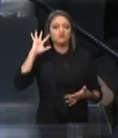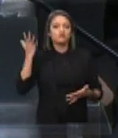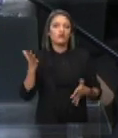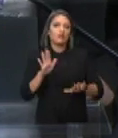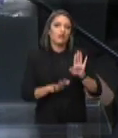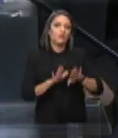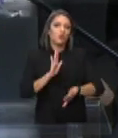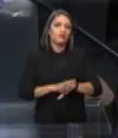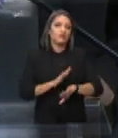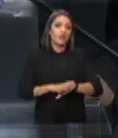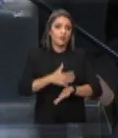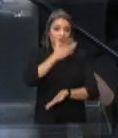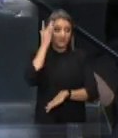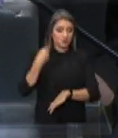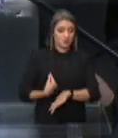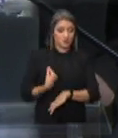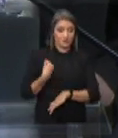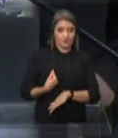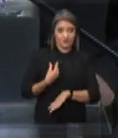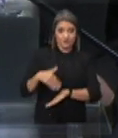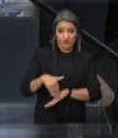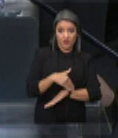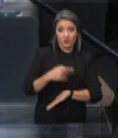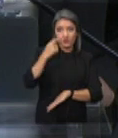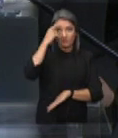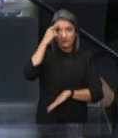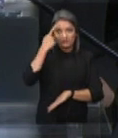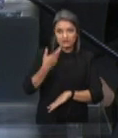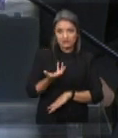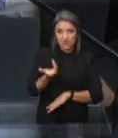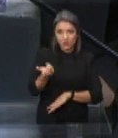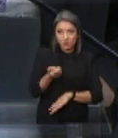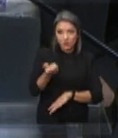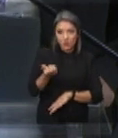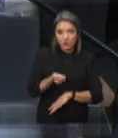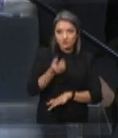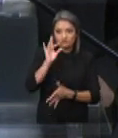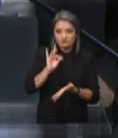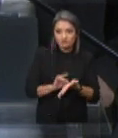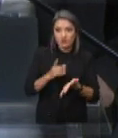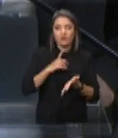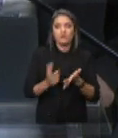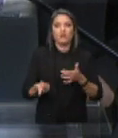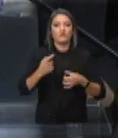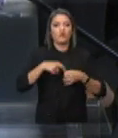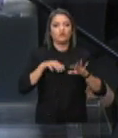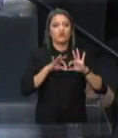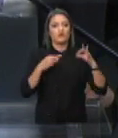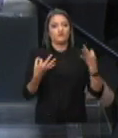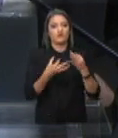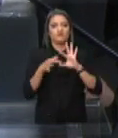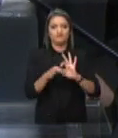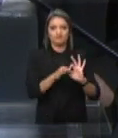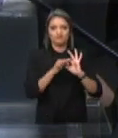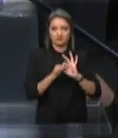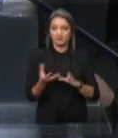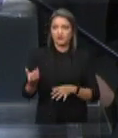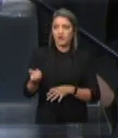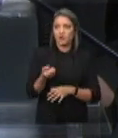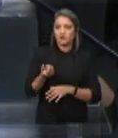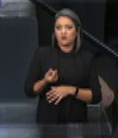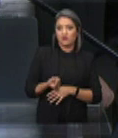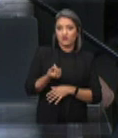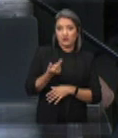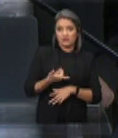que a pessoa tá na rua Estamos pensando em auxílio efetivo para recuperação de vínculos familiares e sociais auxílio financeiro para